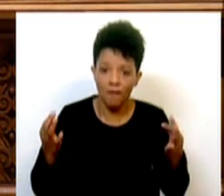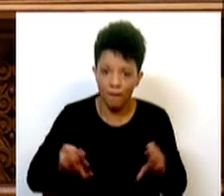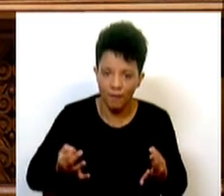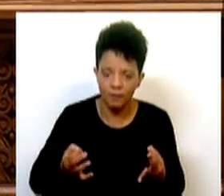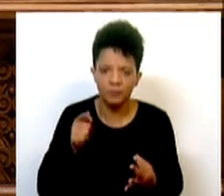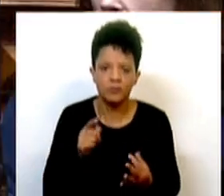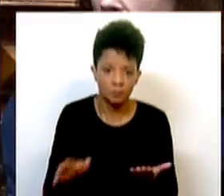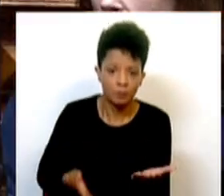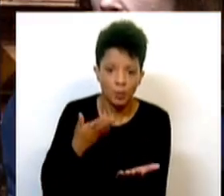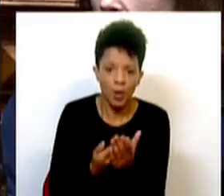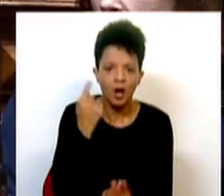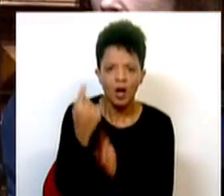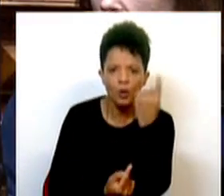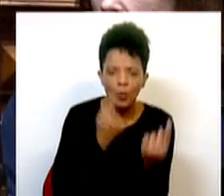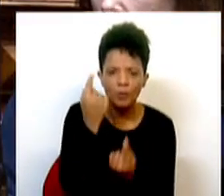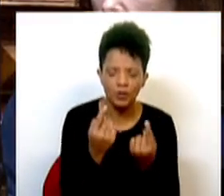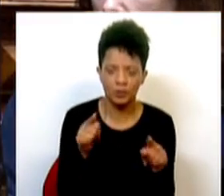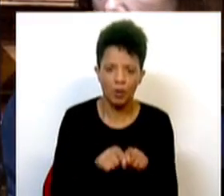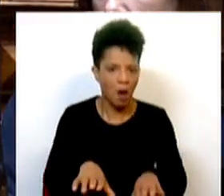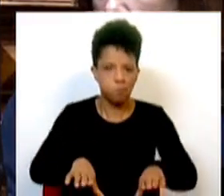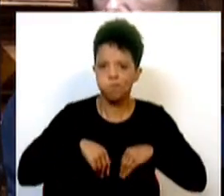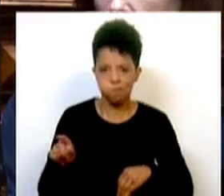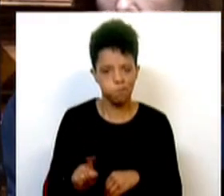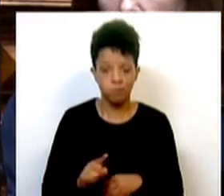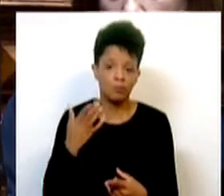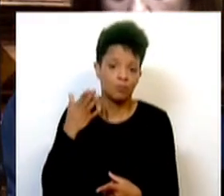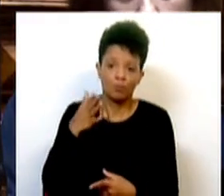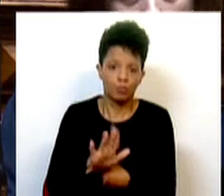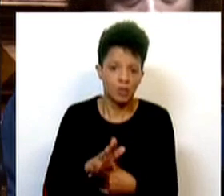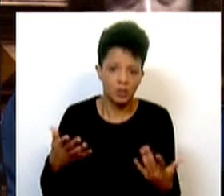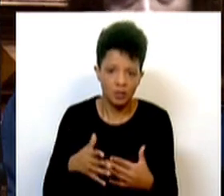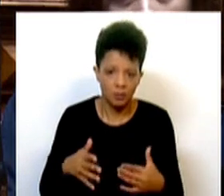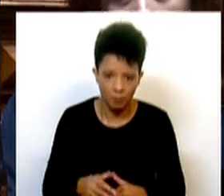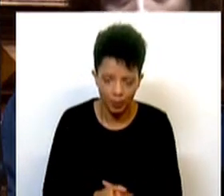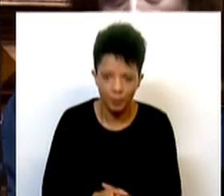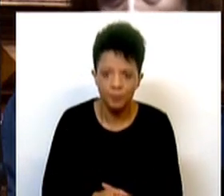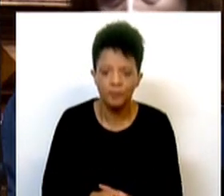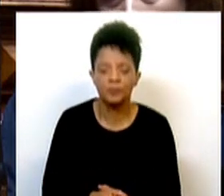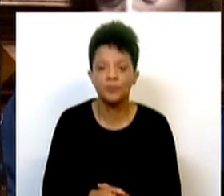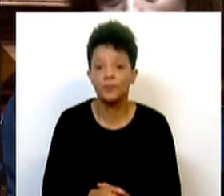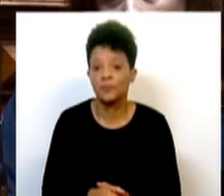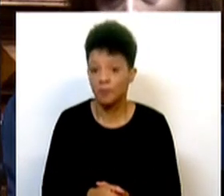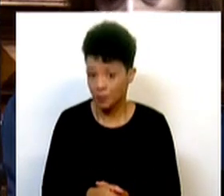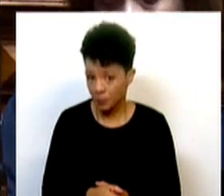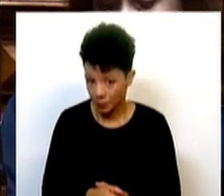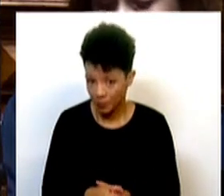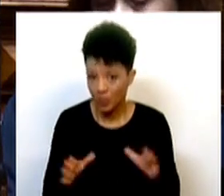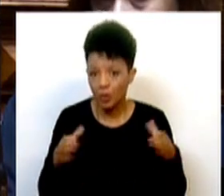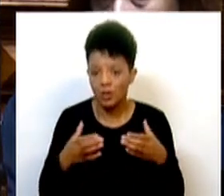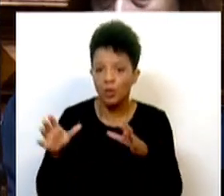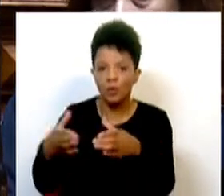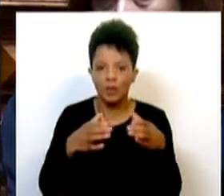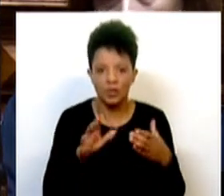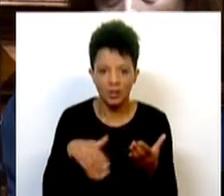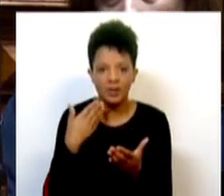Exatamente. Há propostas que são aqui absolutamente inaceitáveis, entre elas o facto de o Conselho das Comunidades